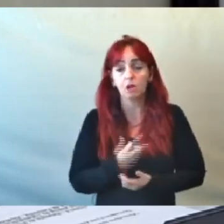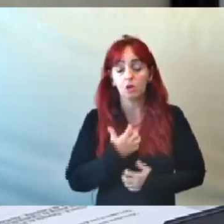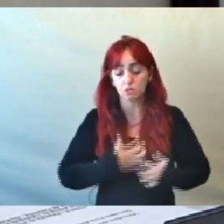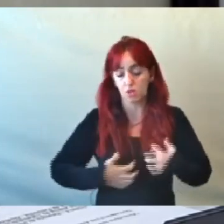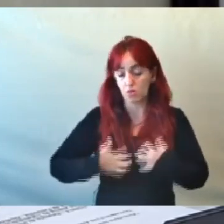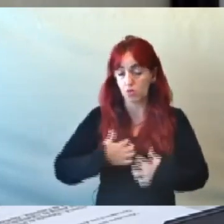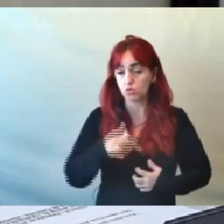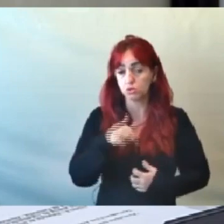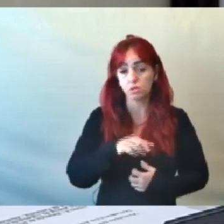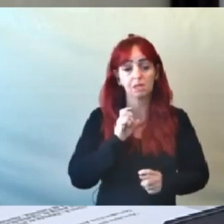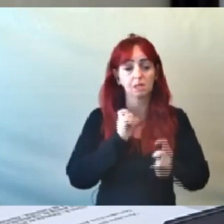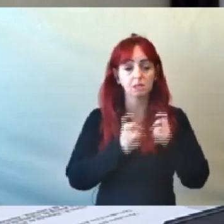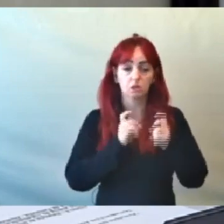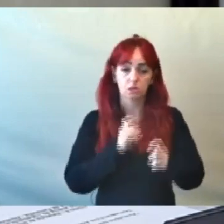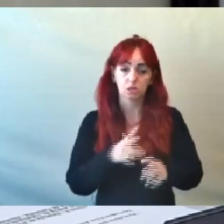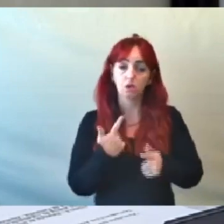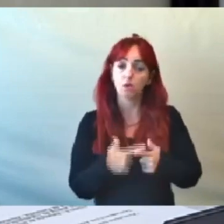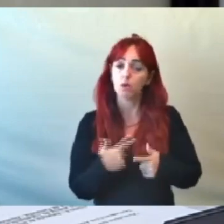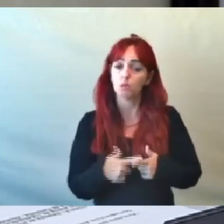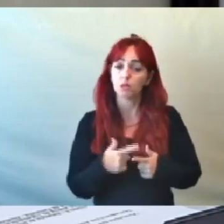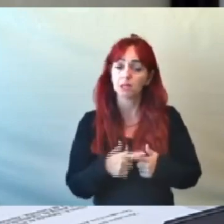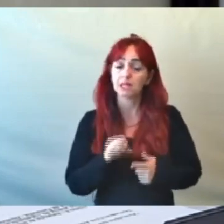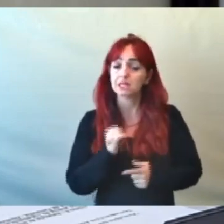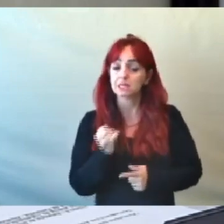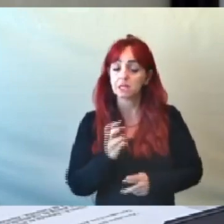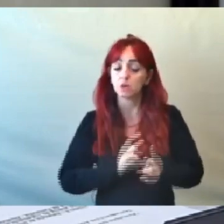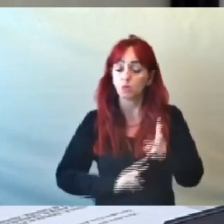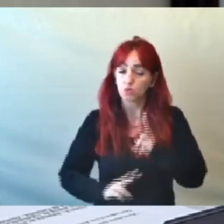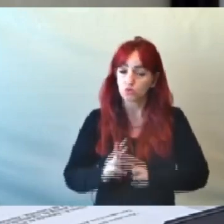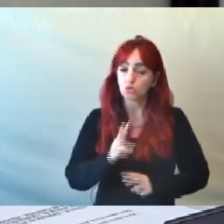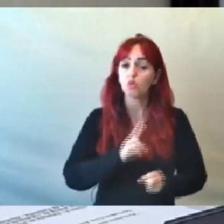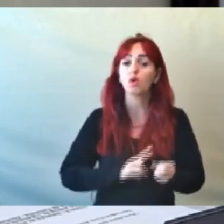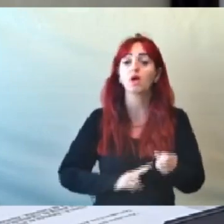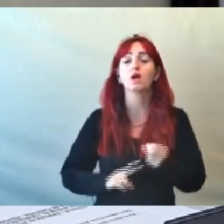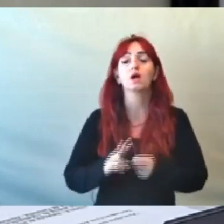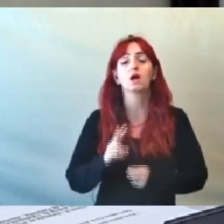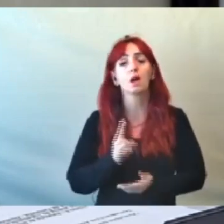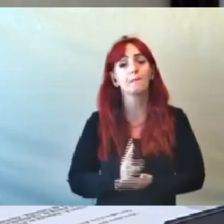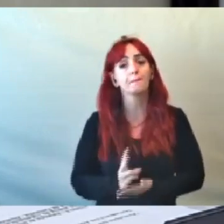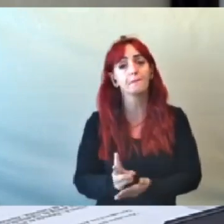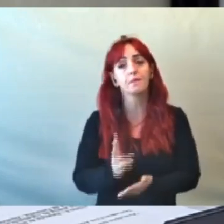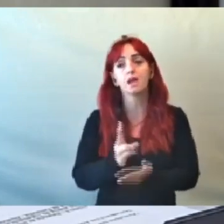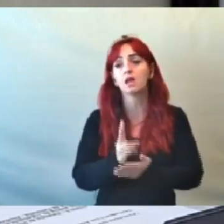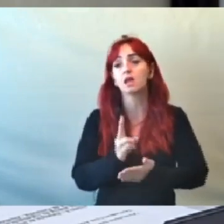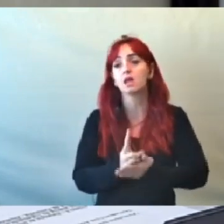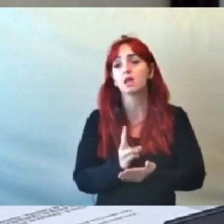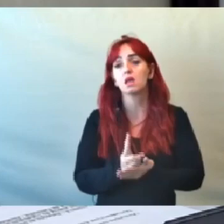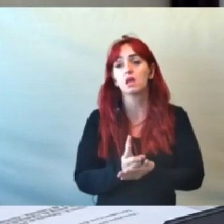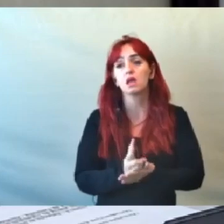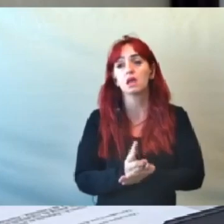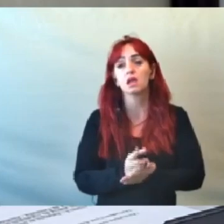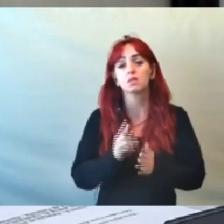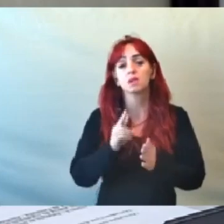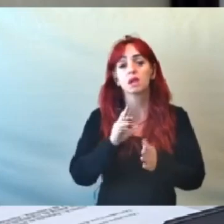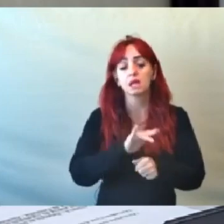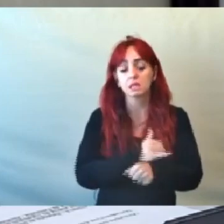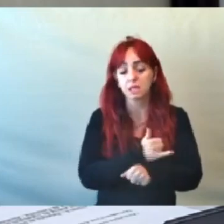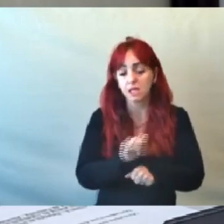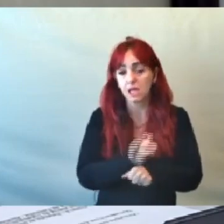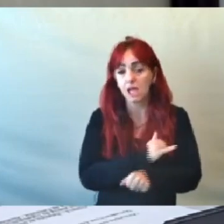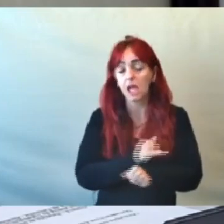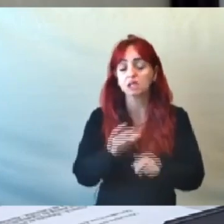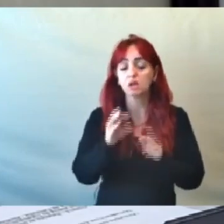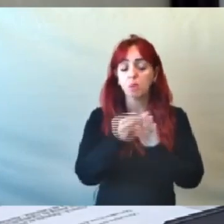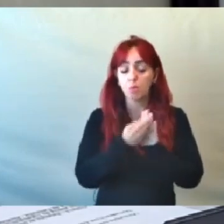se continuarmos aplicando as mesmas decisões sempre e fazendo as mesmas coisas, nós não vamos convergir